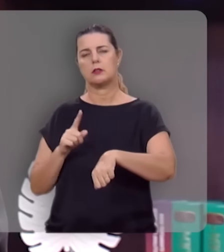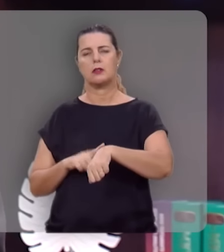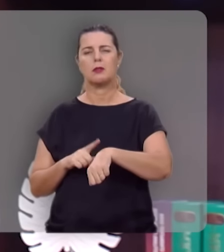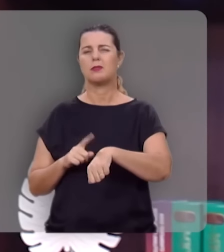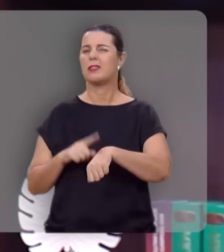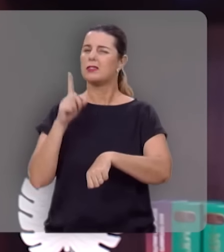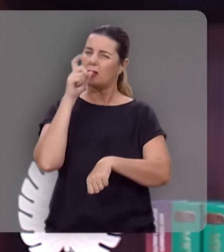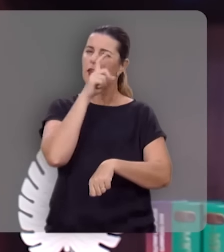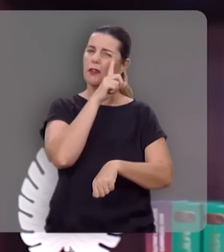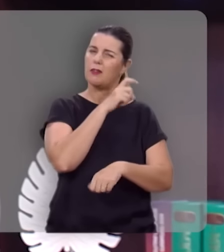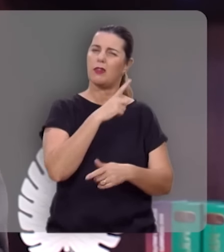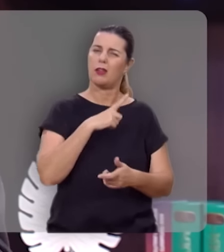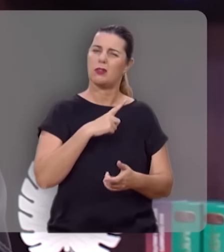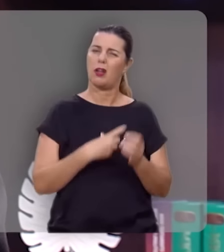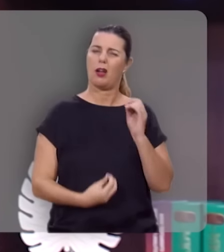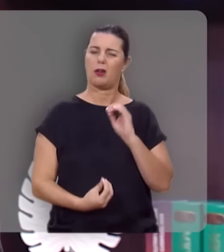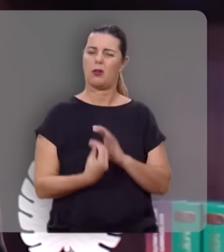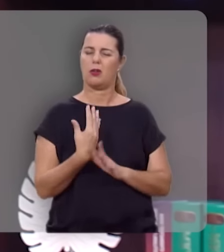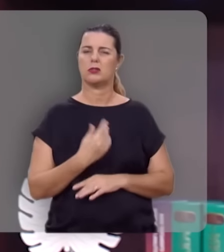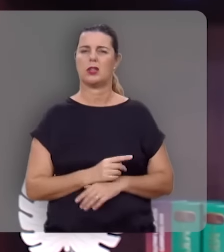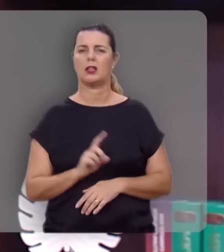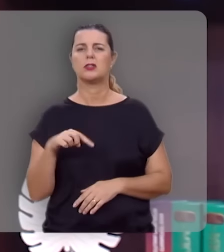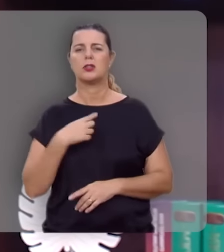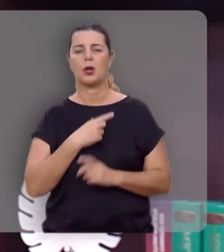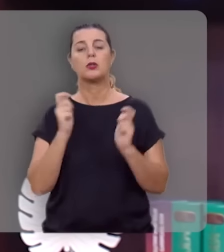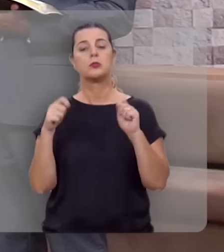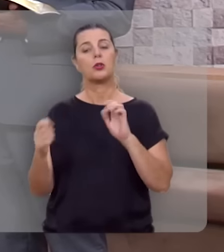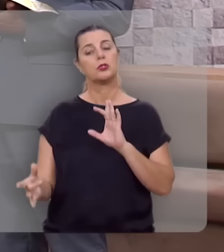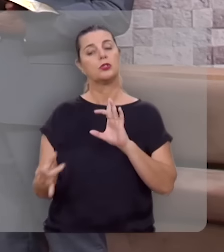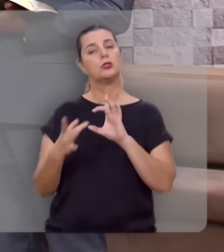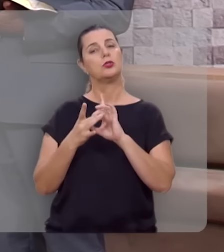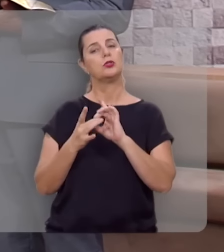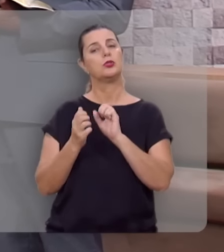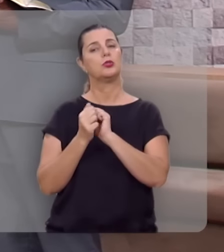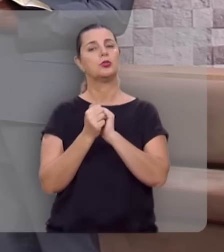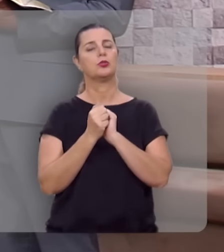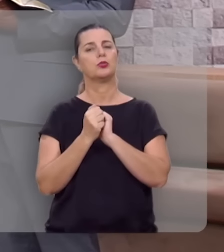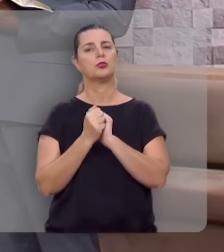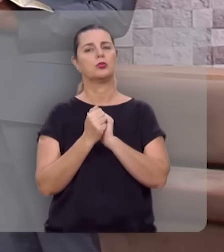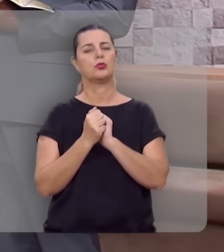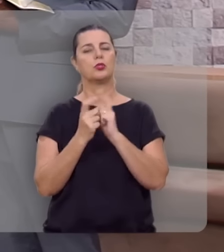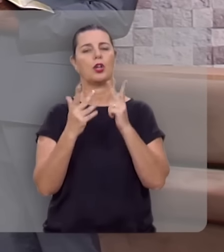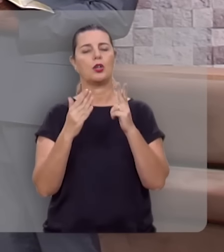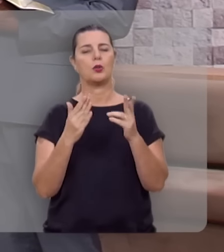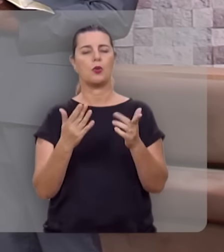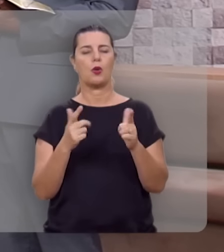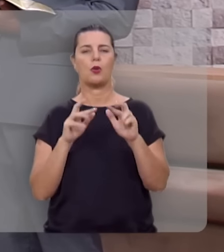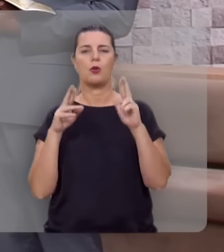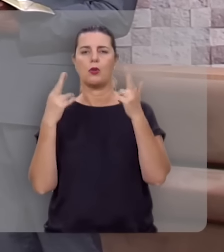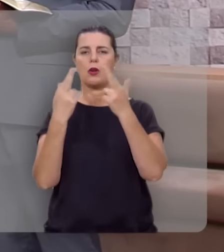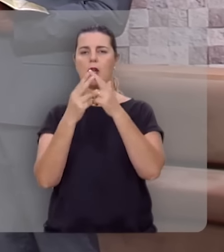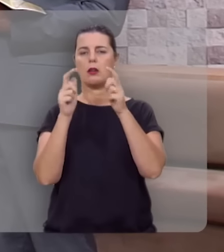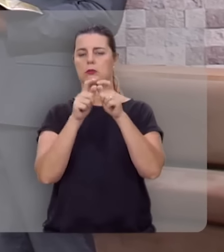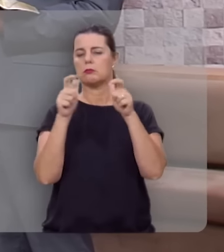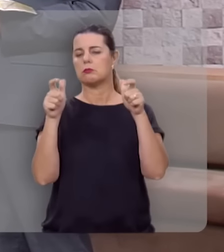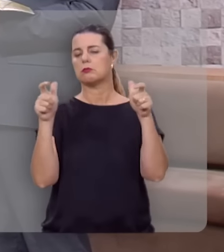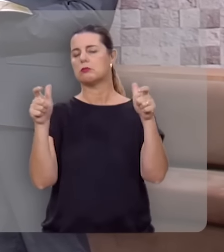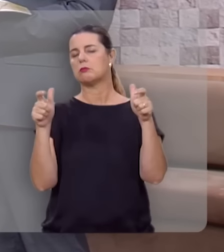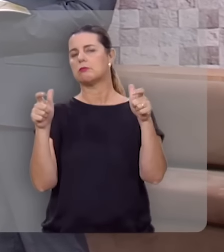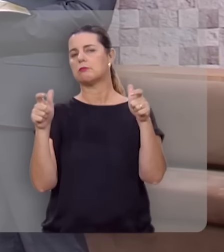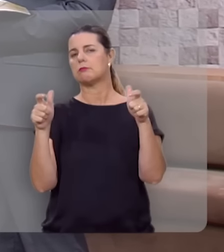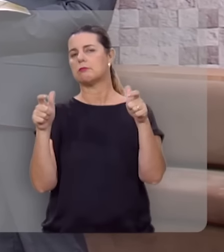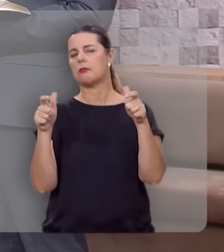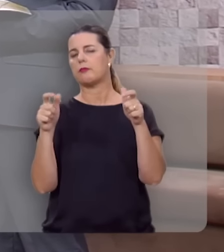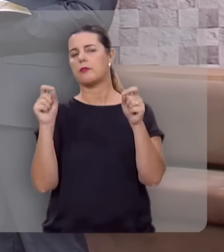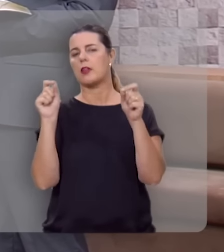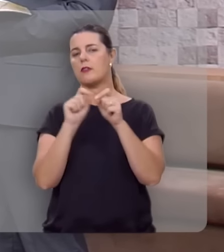tanta adversidade têm sofrido. Que nós possamos juntos, né, como esses agentes do reino na história,